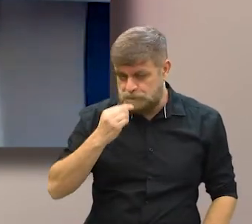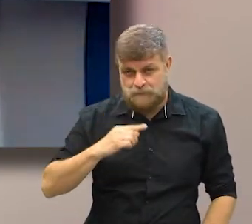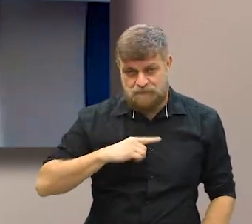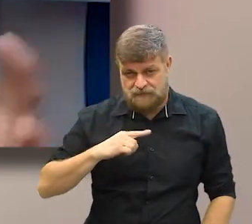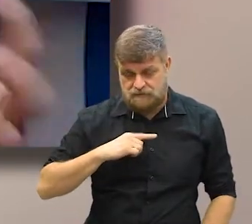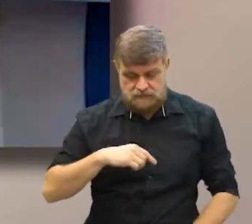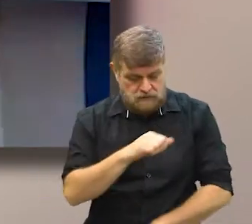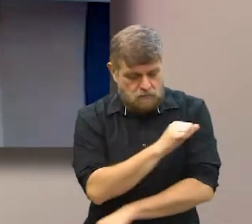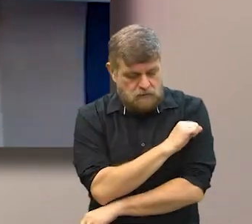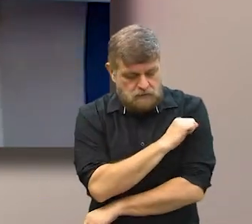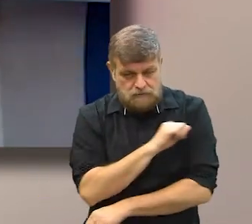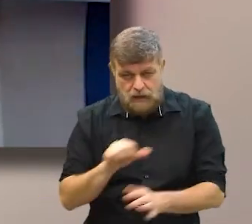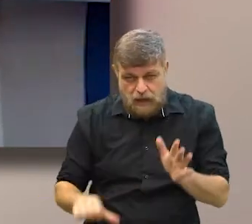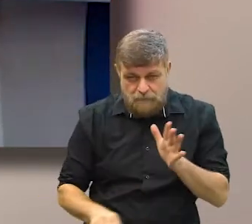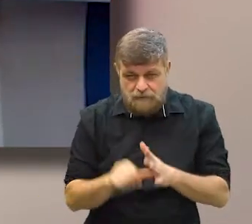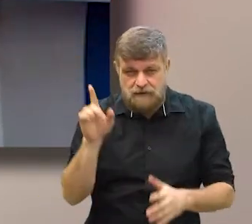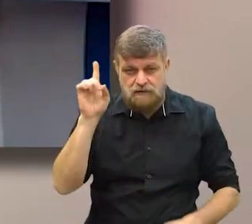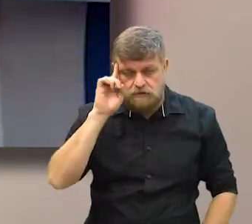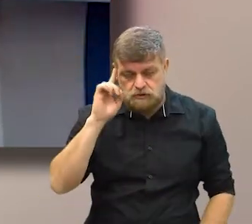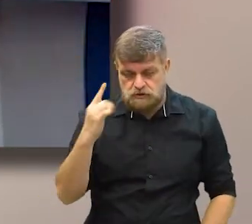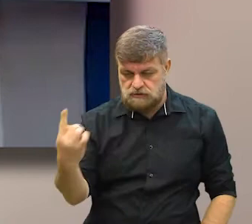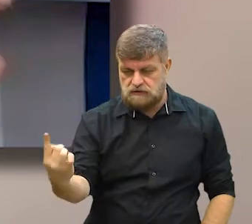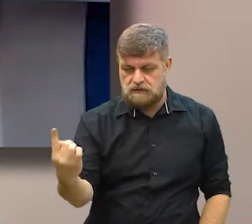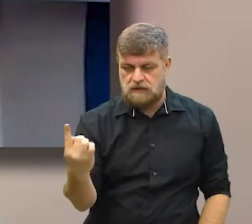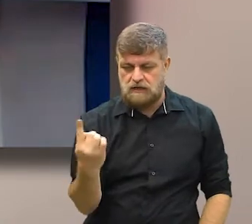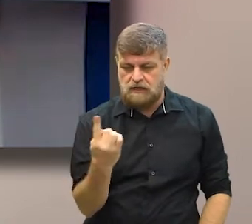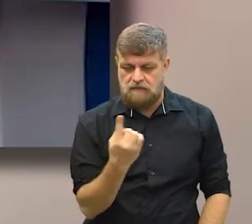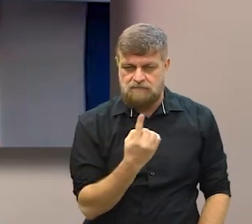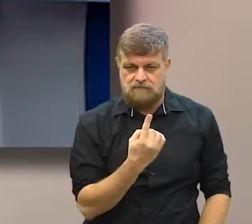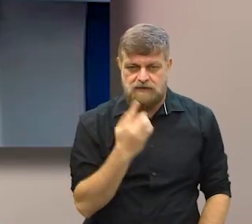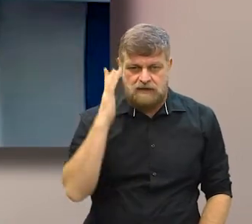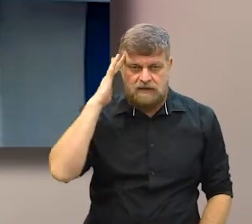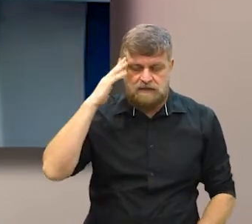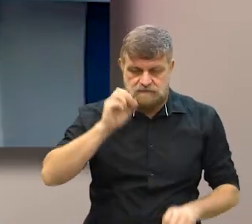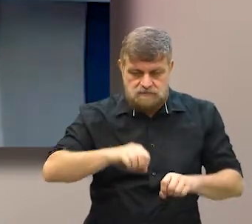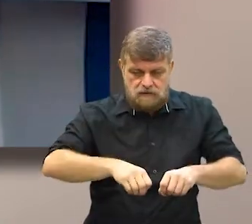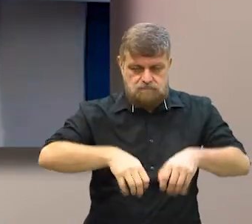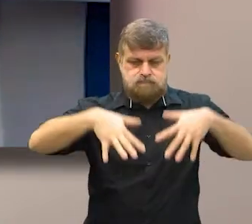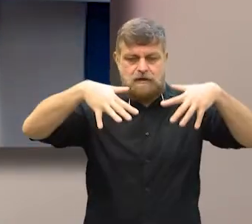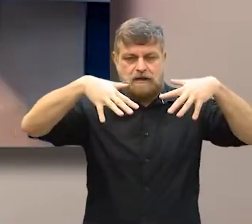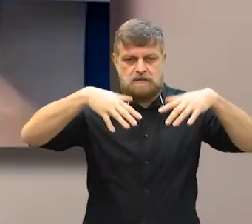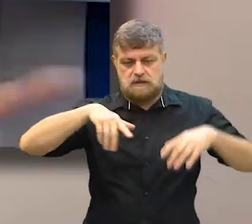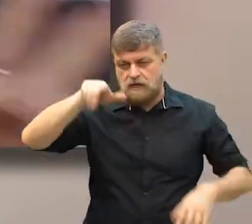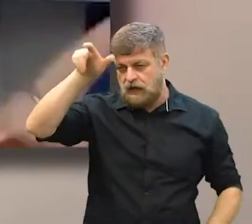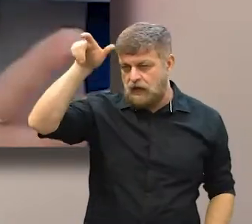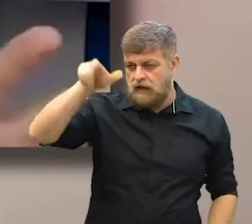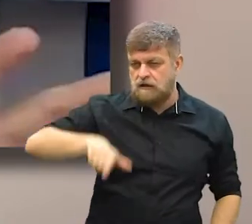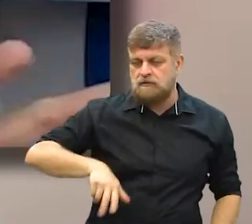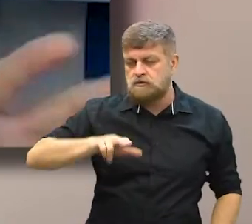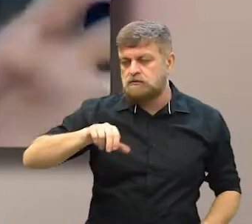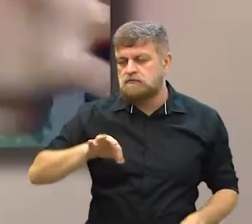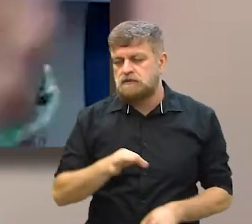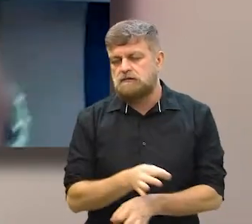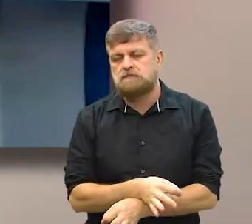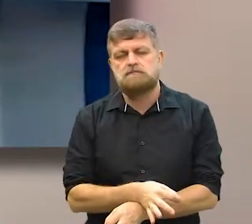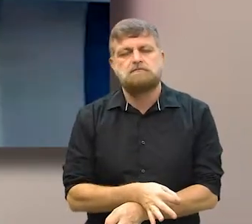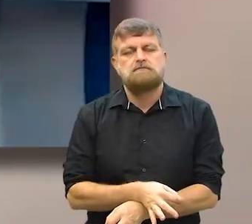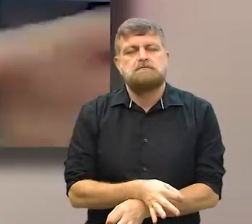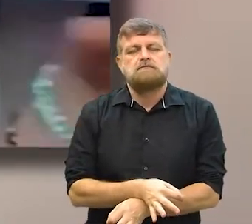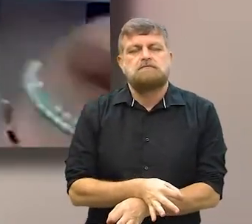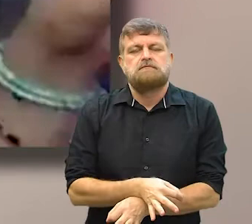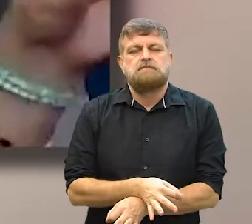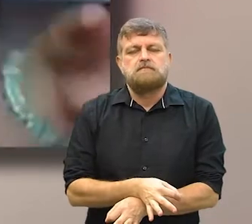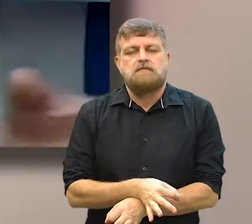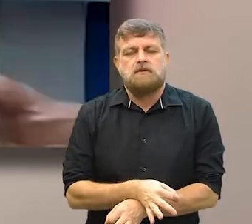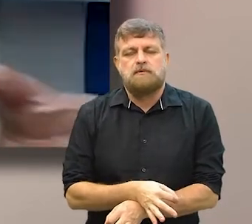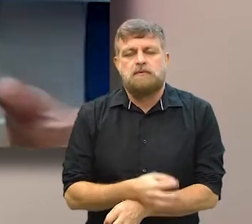alunos que vêm para a primeira aula achando que vai acontecer uma mágica ali, a pessoa nunca meditou, vai fazer